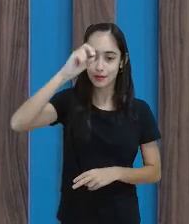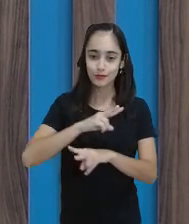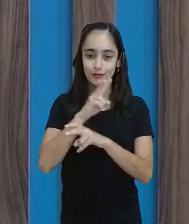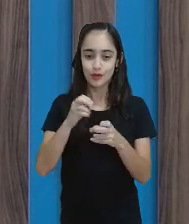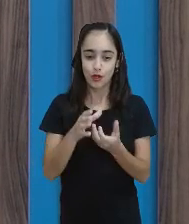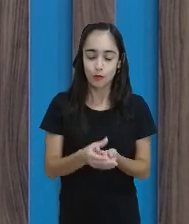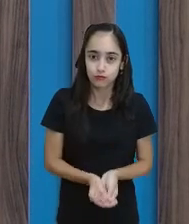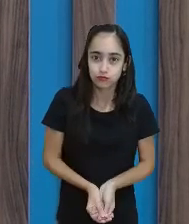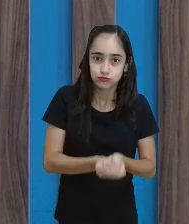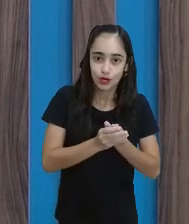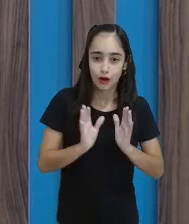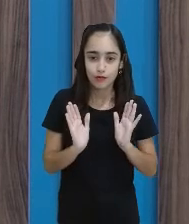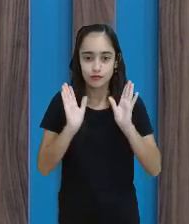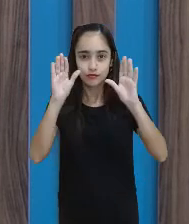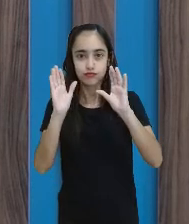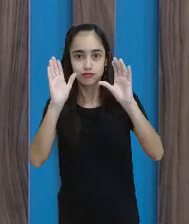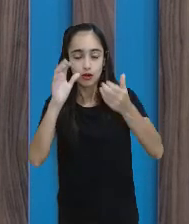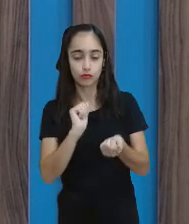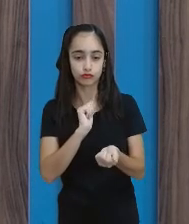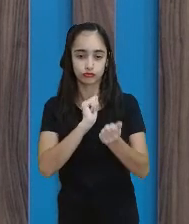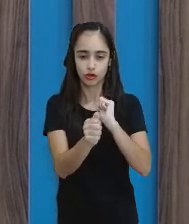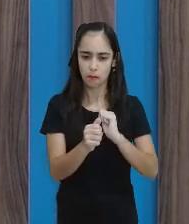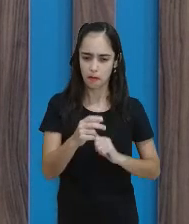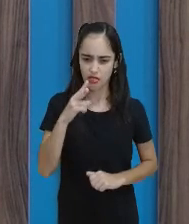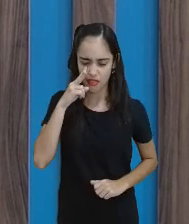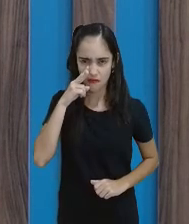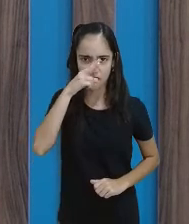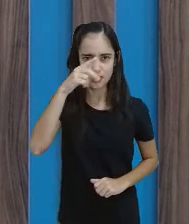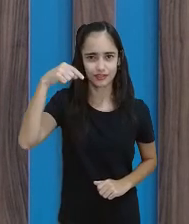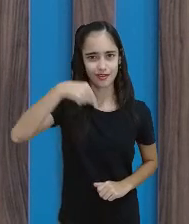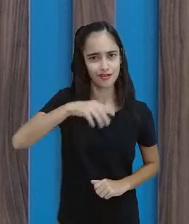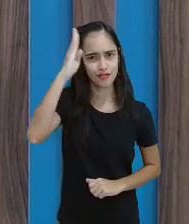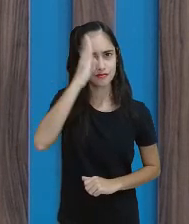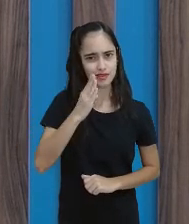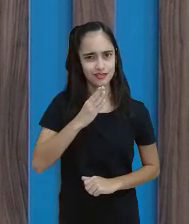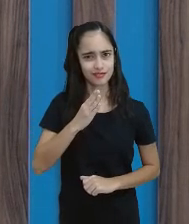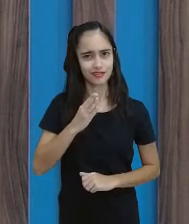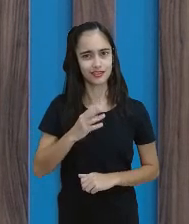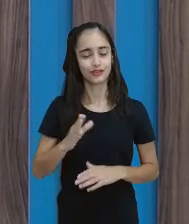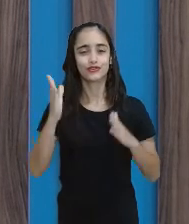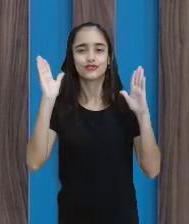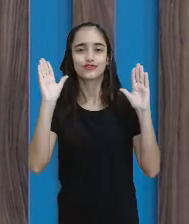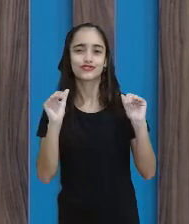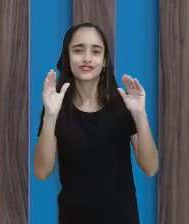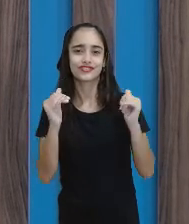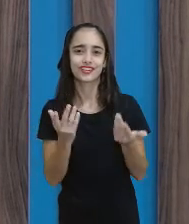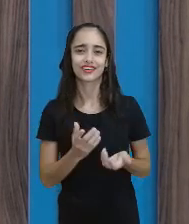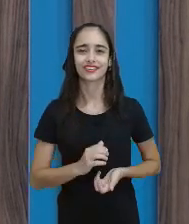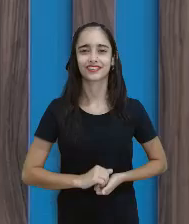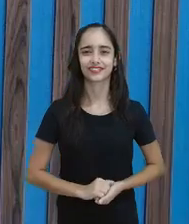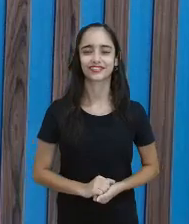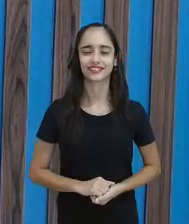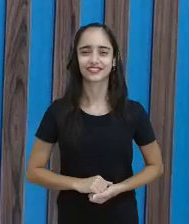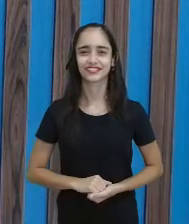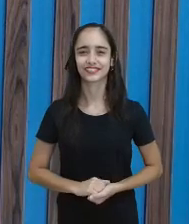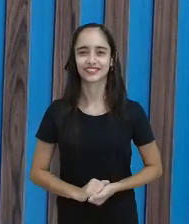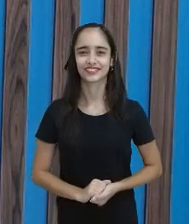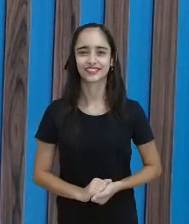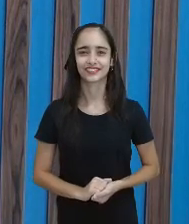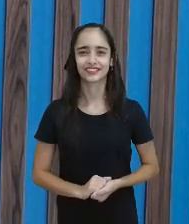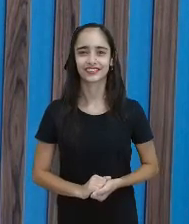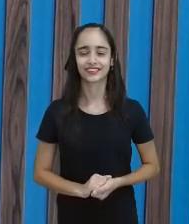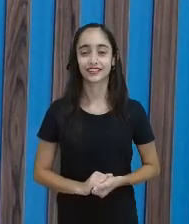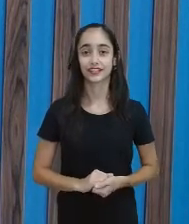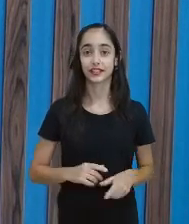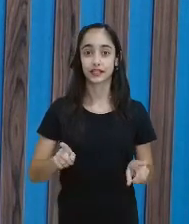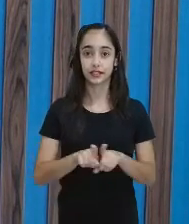esporte muito potente aqui no nosso país. Espero que ele cresça ainda mais, né? Tchau, tchau pra vocês, ó. Pois é, está aqui as